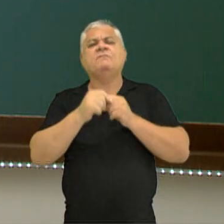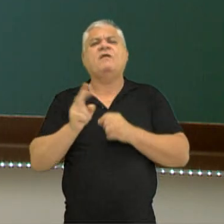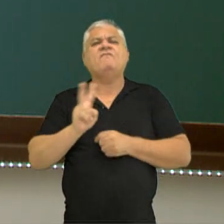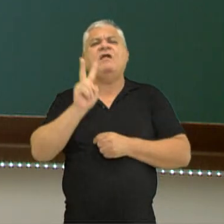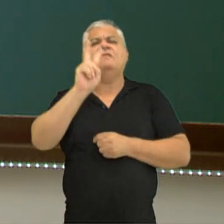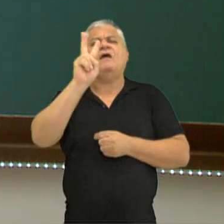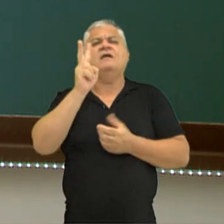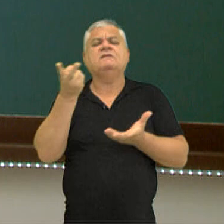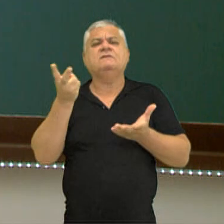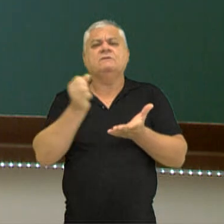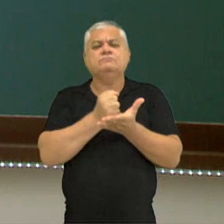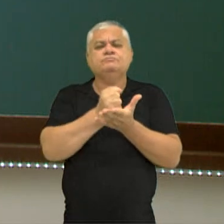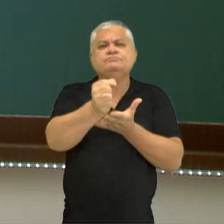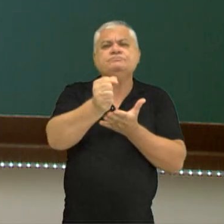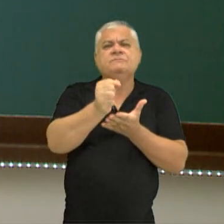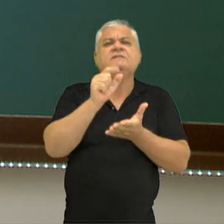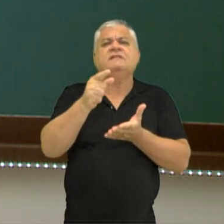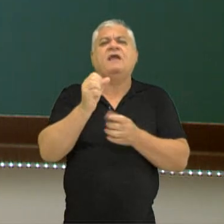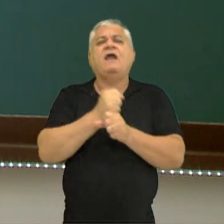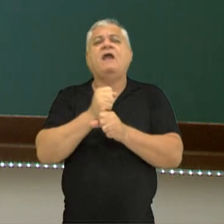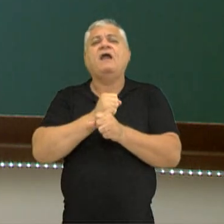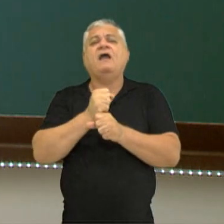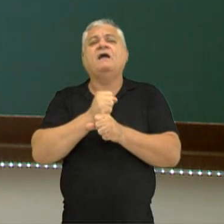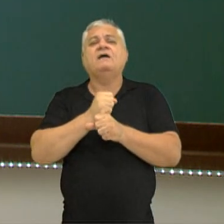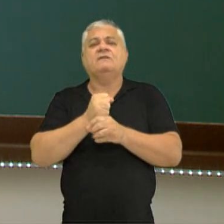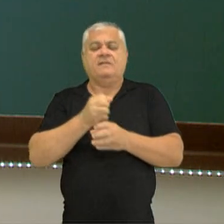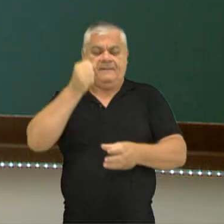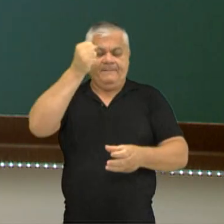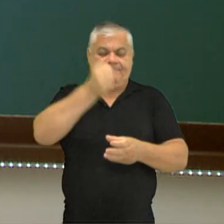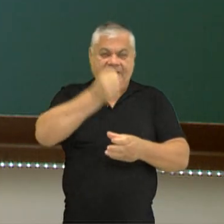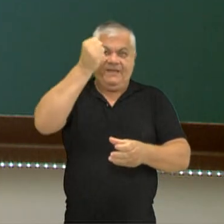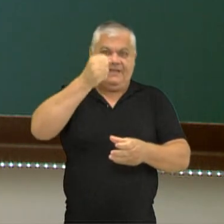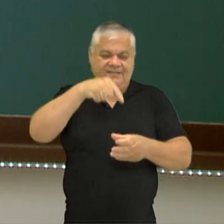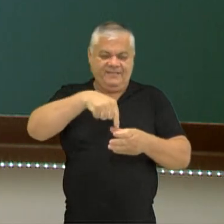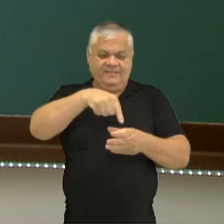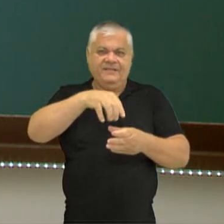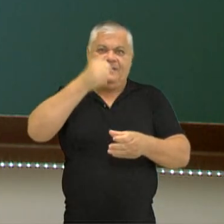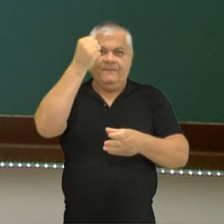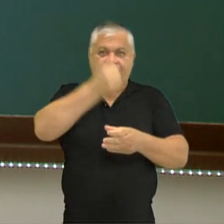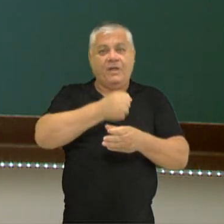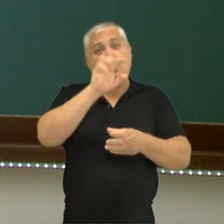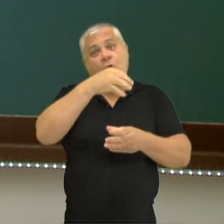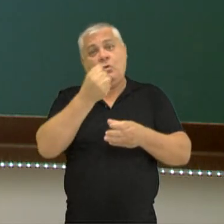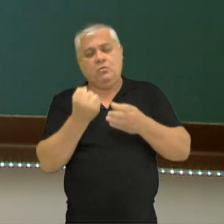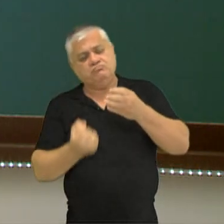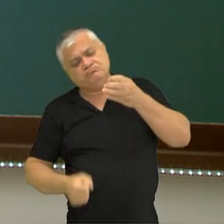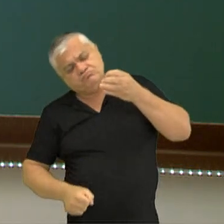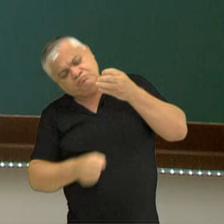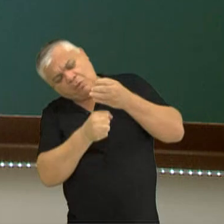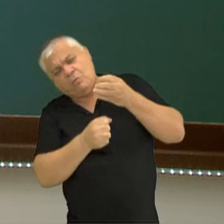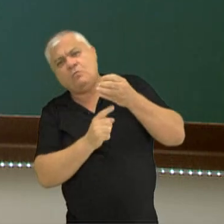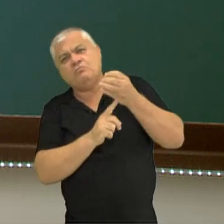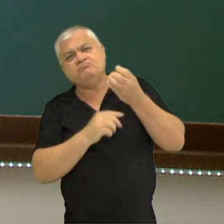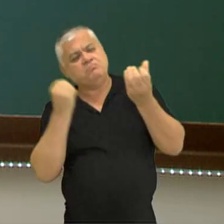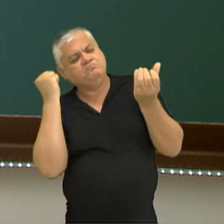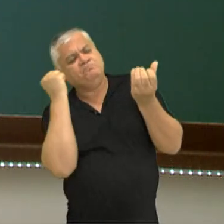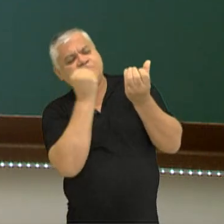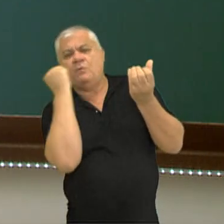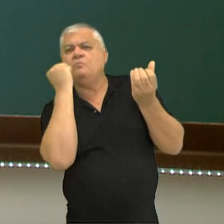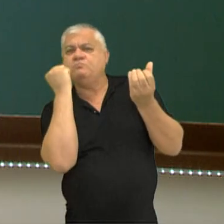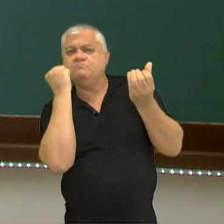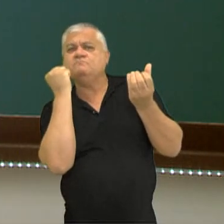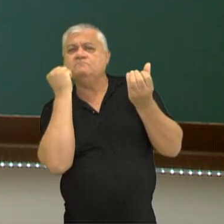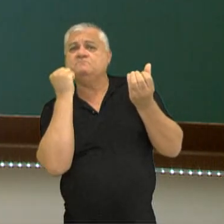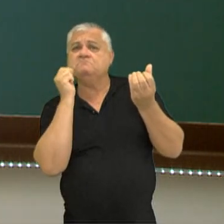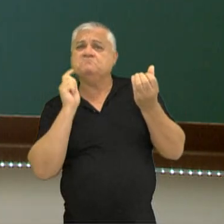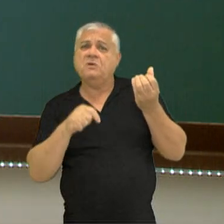ela é colocada exatamente nas superfícies, pode também ser na lateral, mas em muitos são colocados